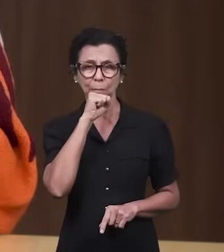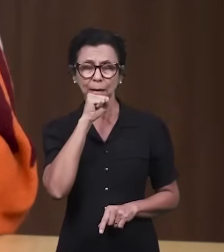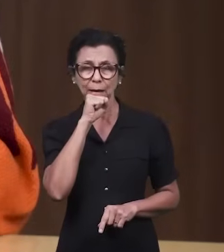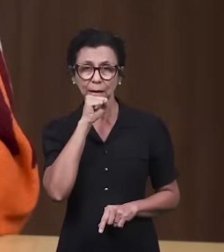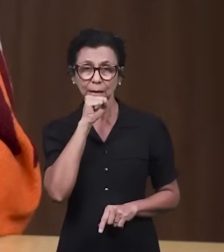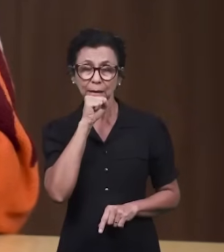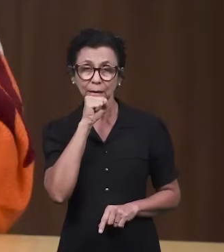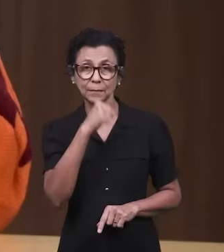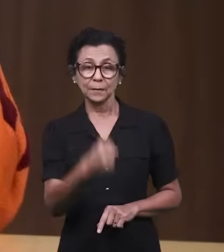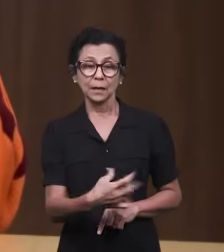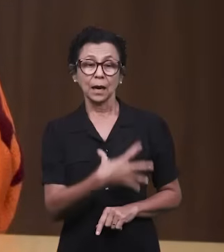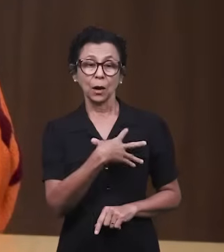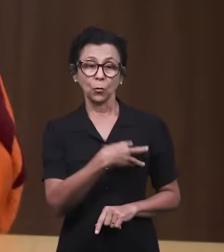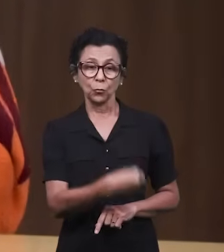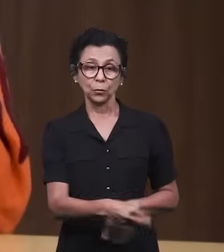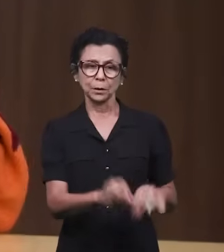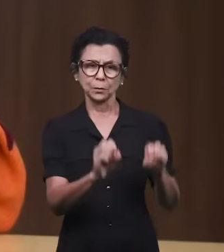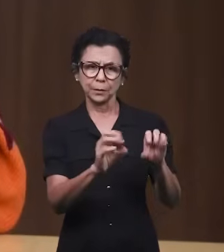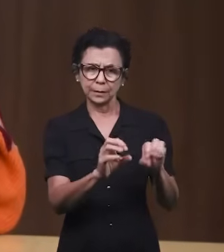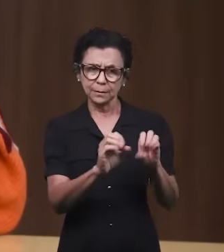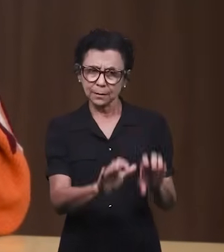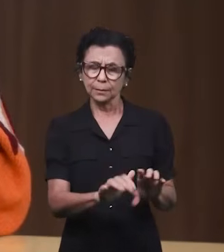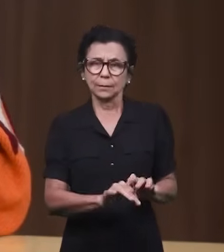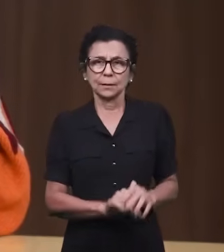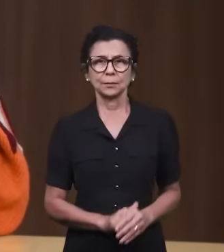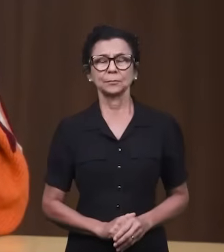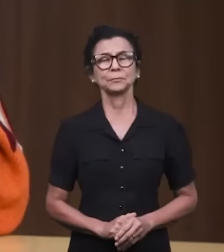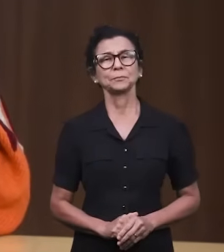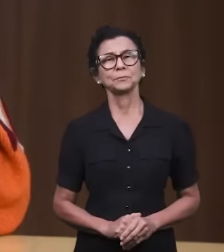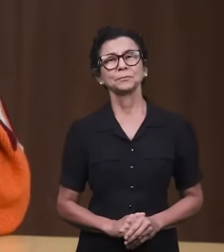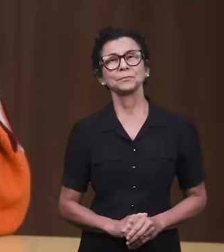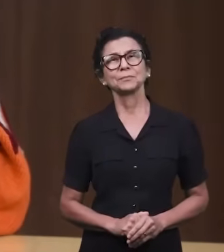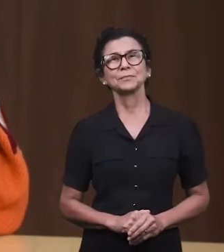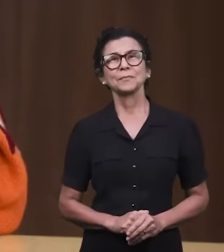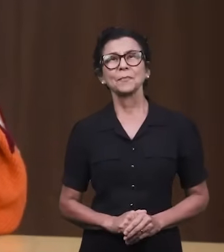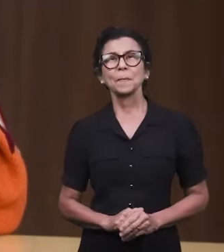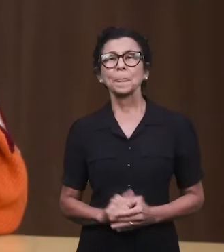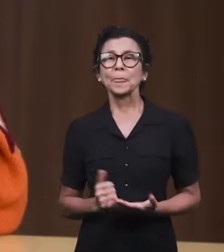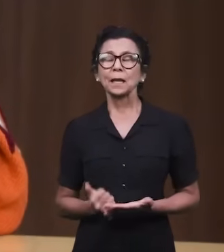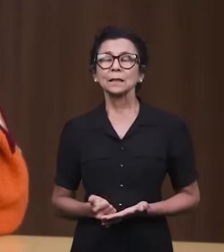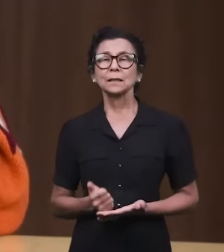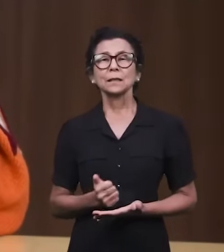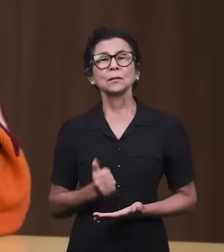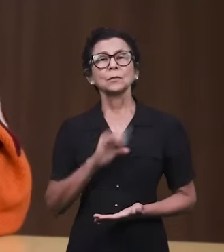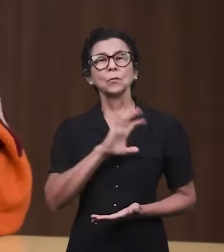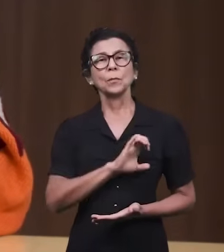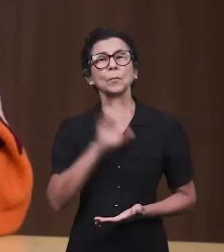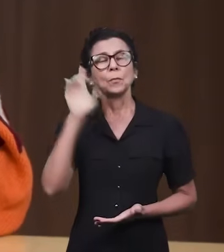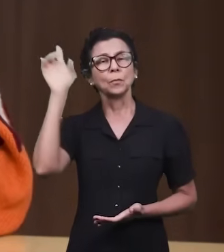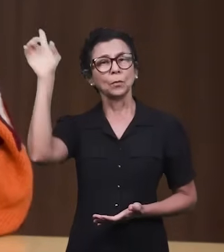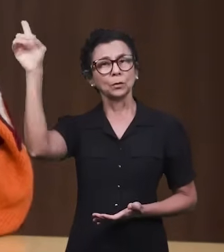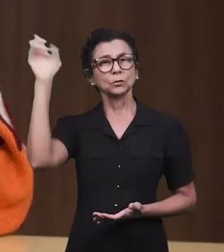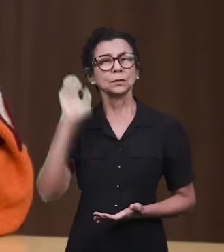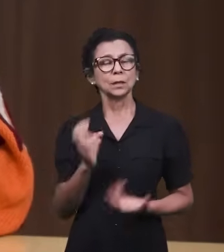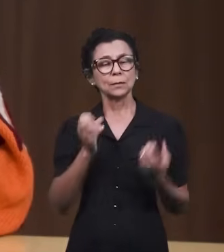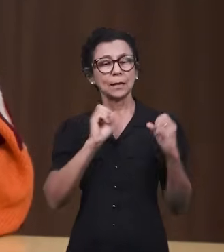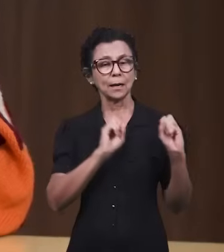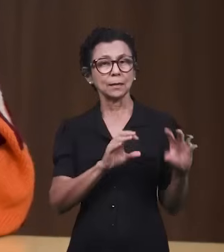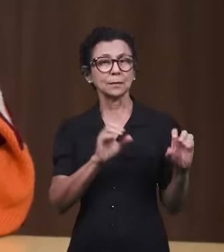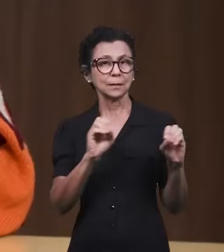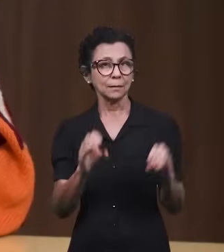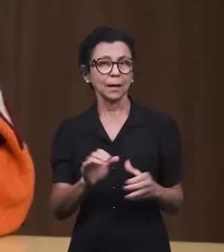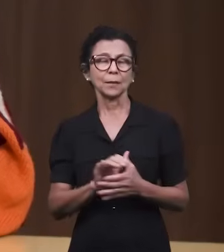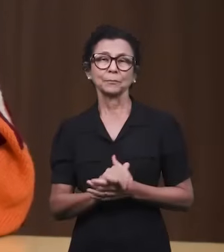é um reflexo do amor do nosso Deus. E para essa conversa nós recebemos irmãs